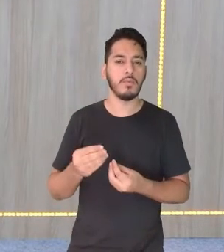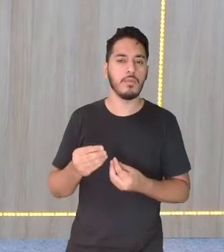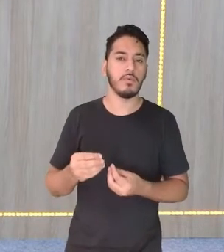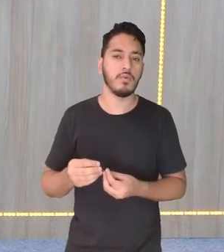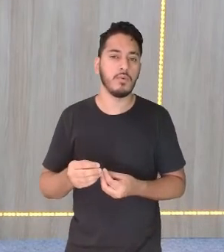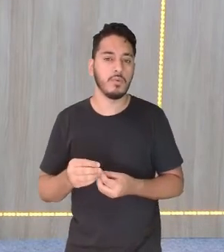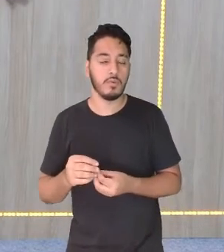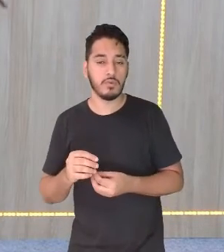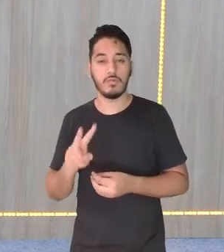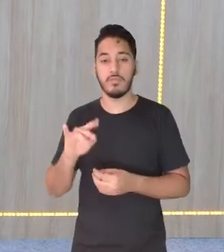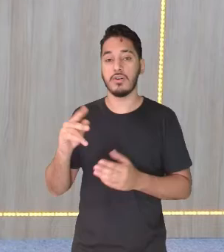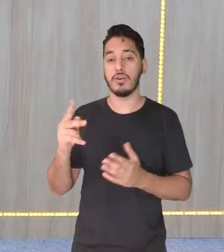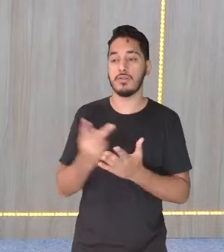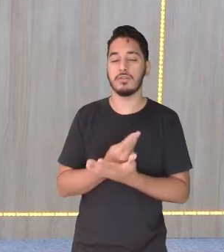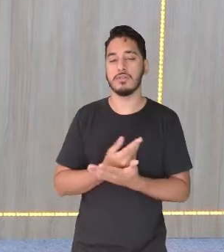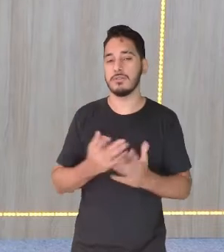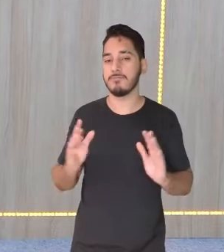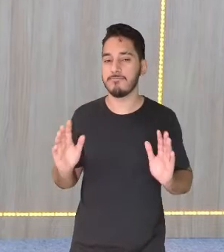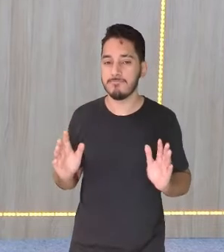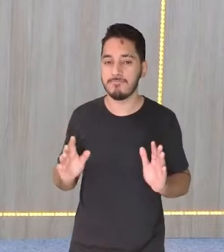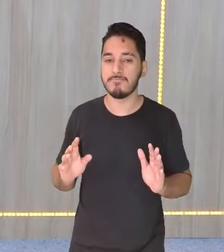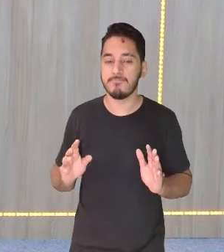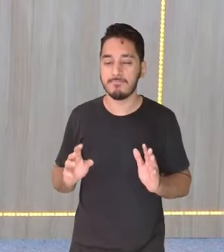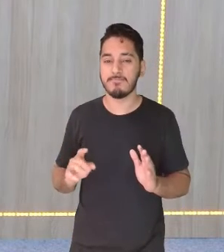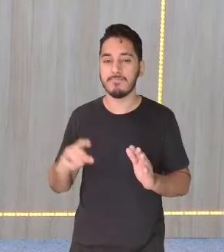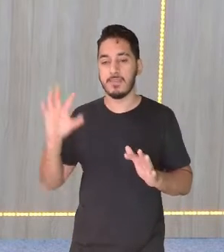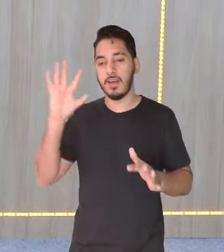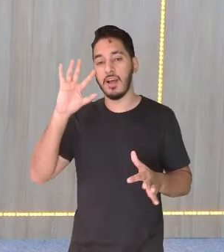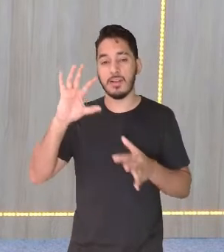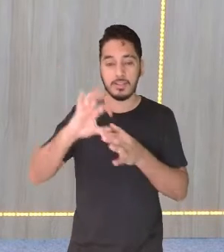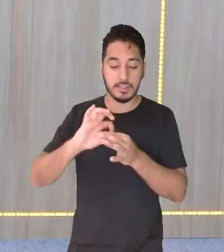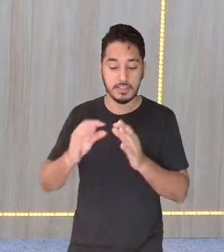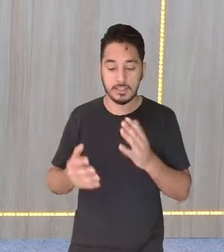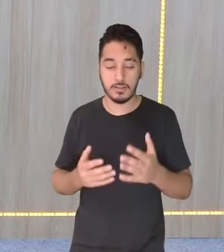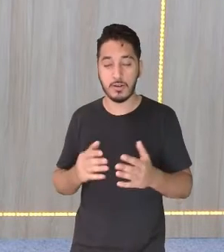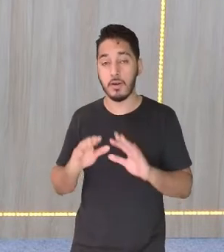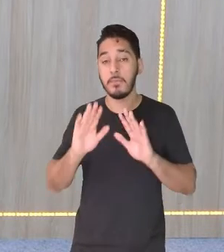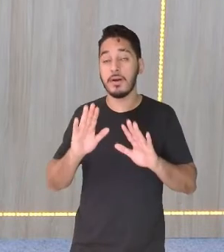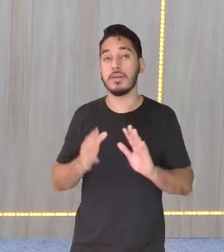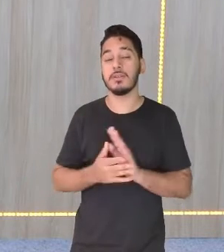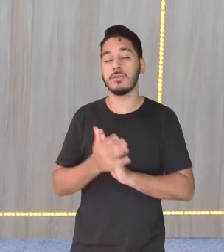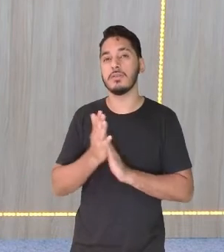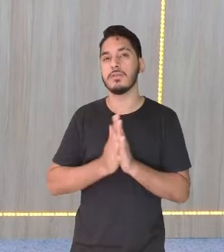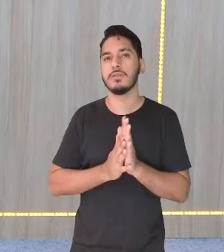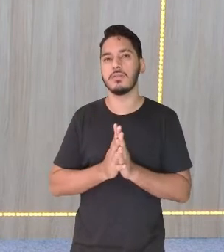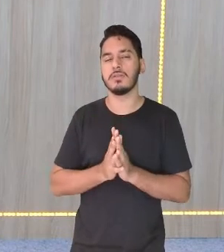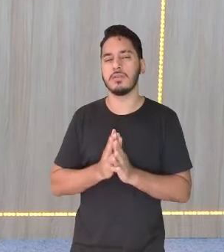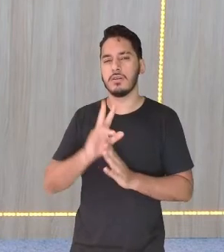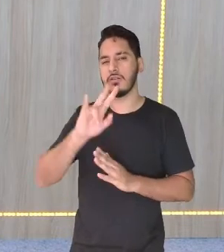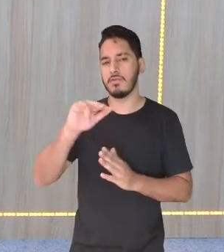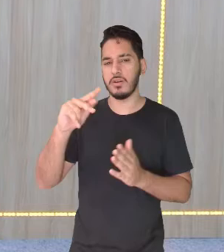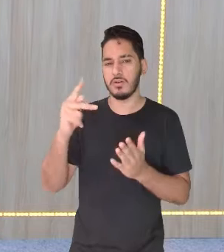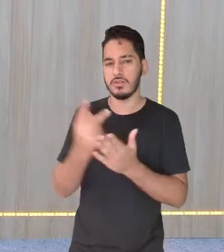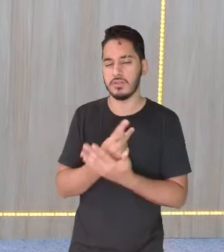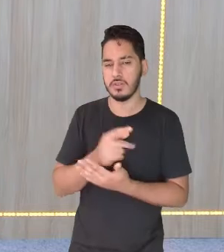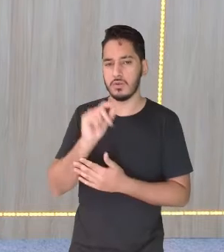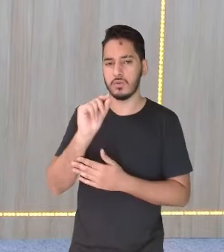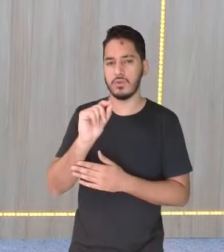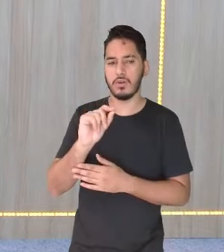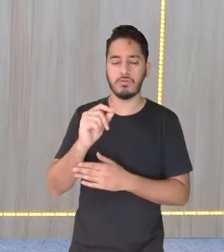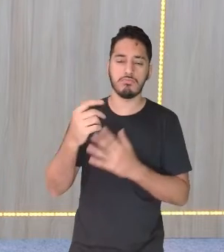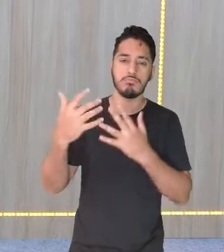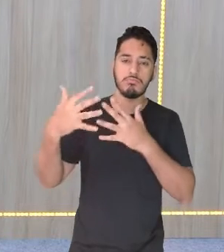vão ocorrer. Aí, a conexão. Mas assim, elas vão tanto ocorrer de uma